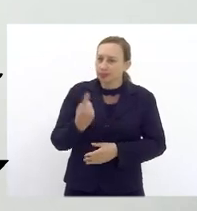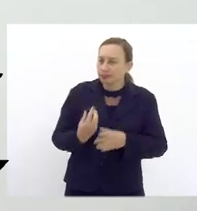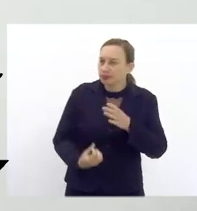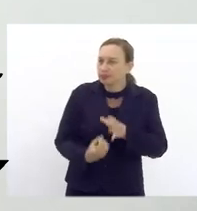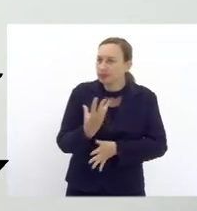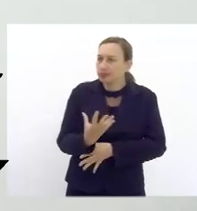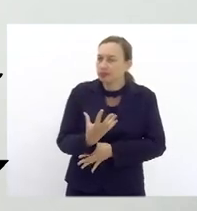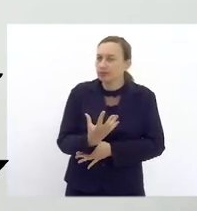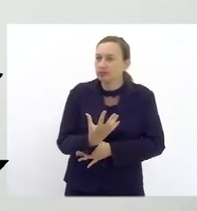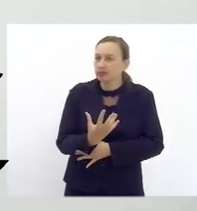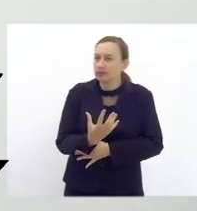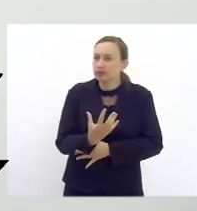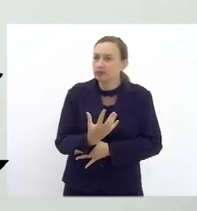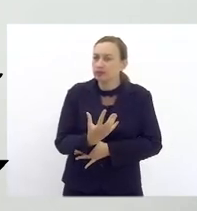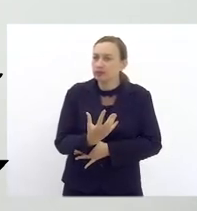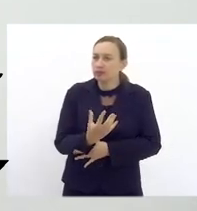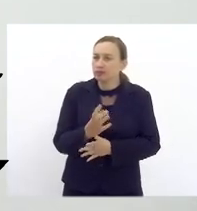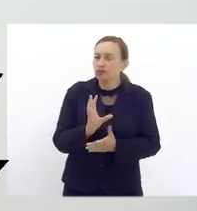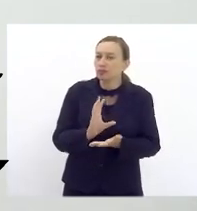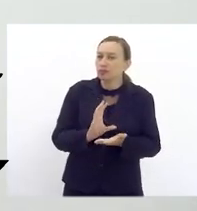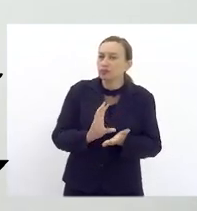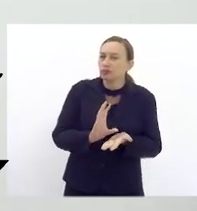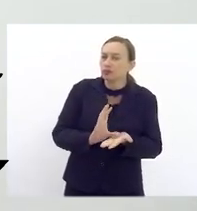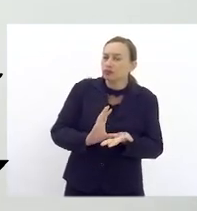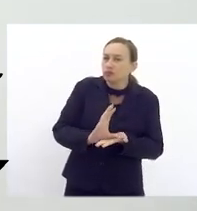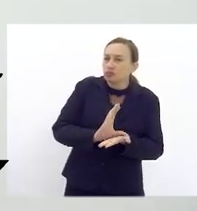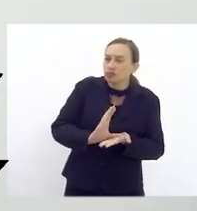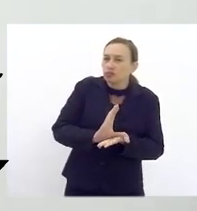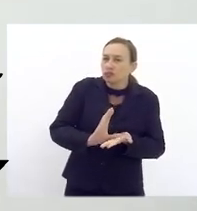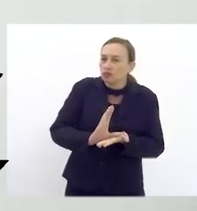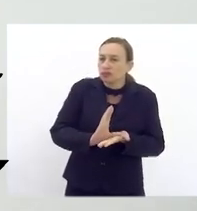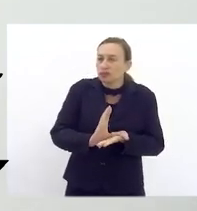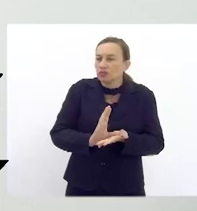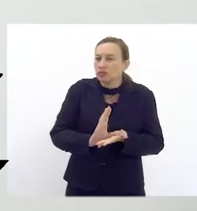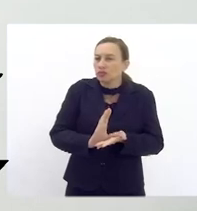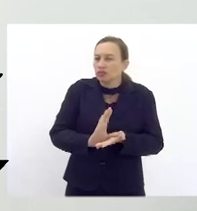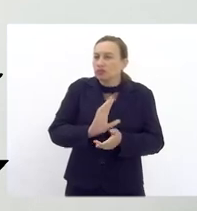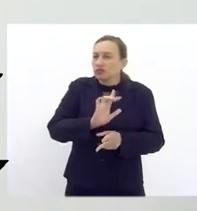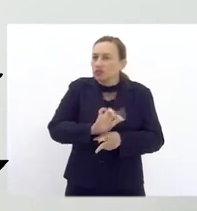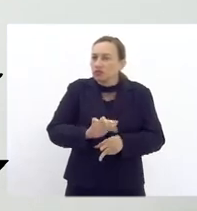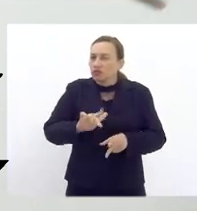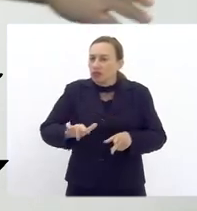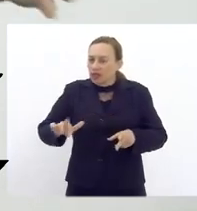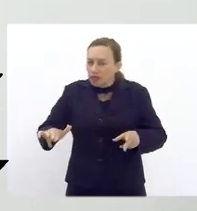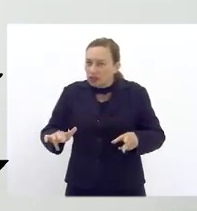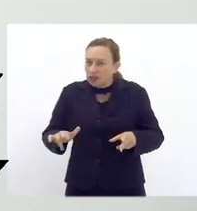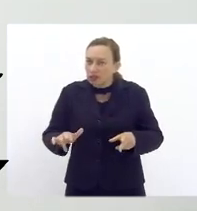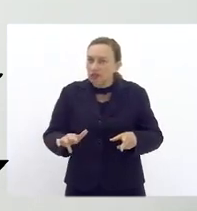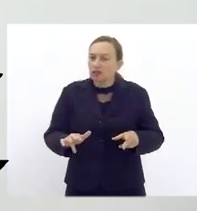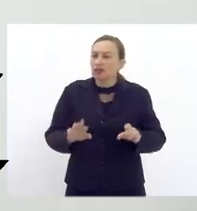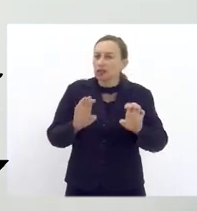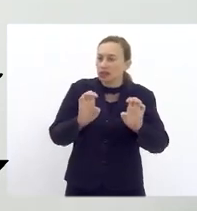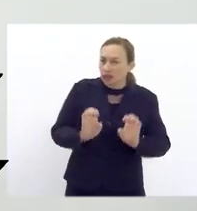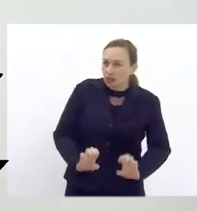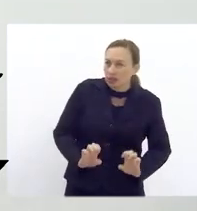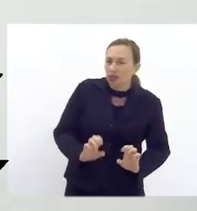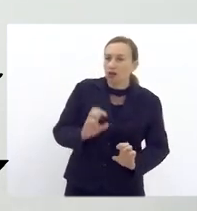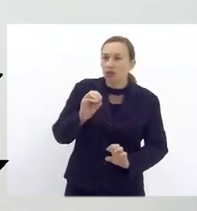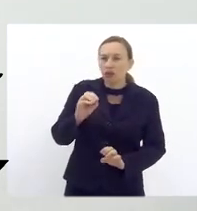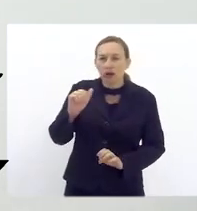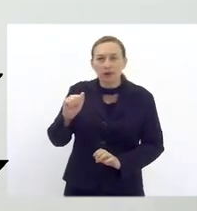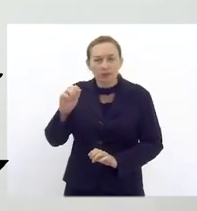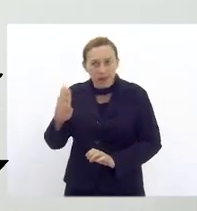e um conselho multidisciplinar OAB é Defensoria Pública é